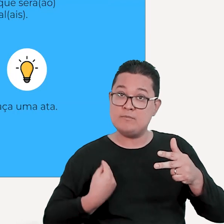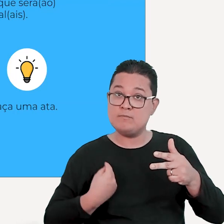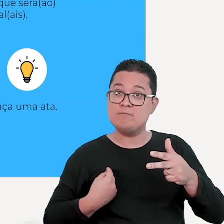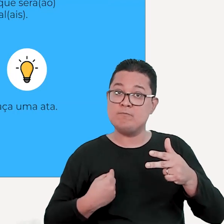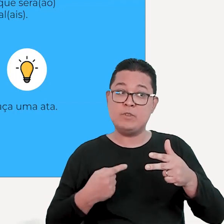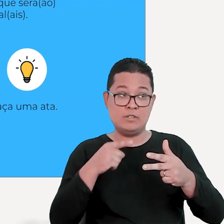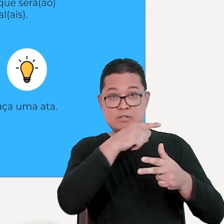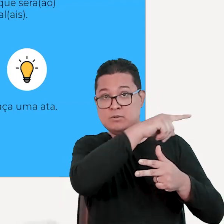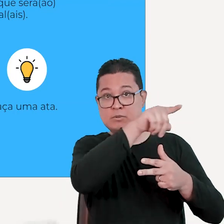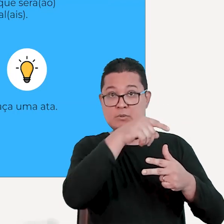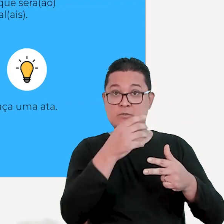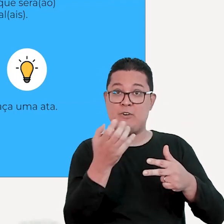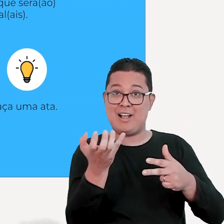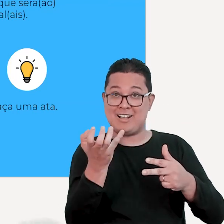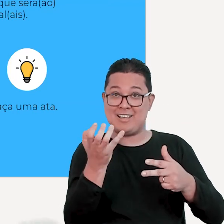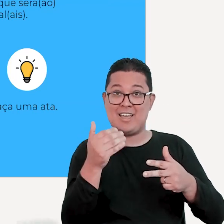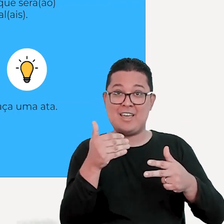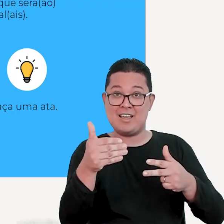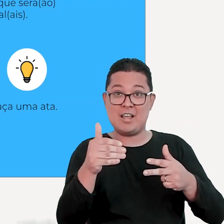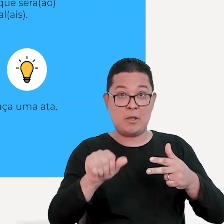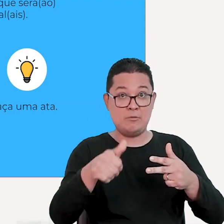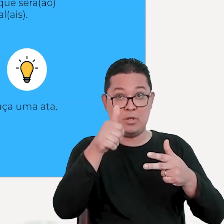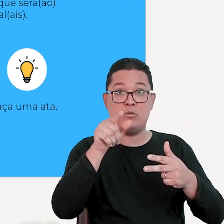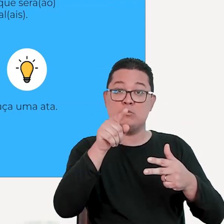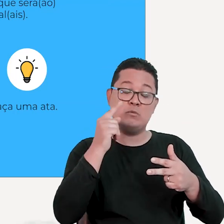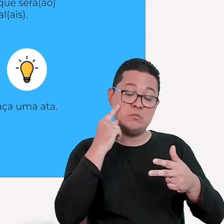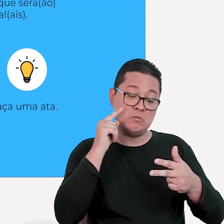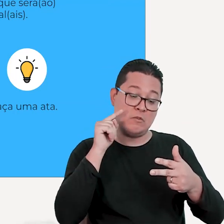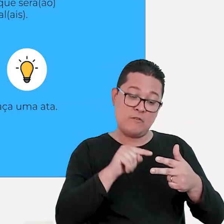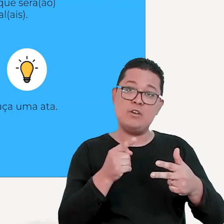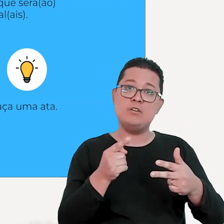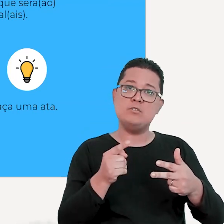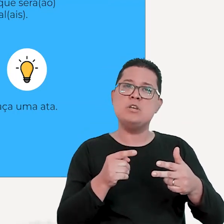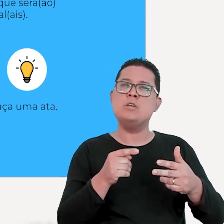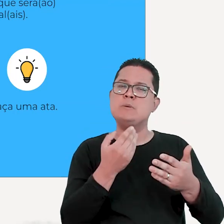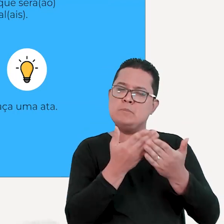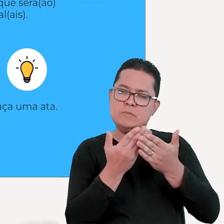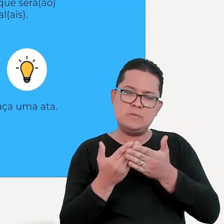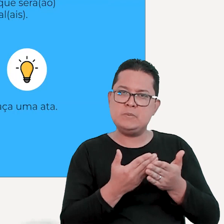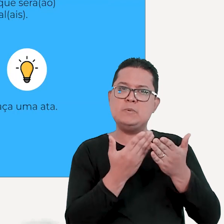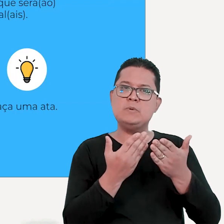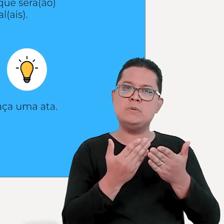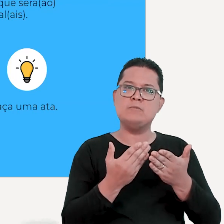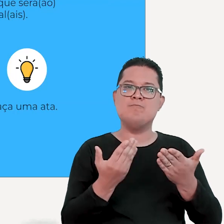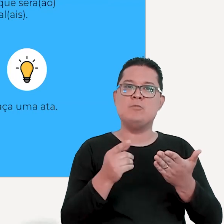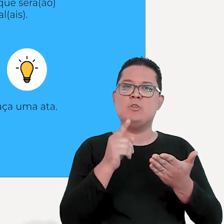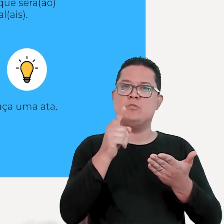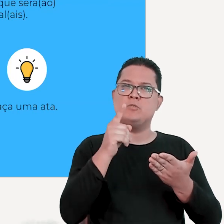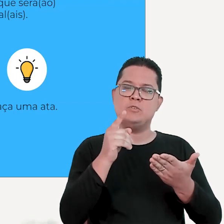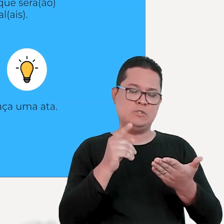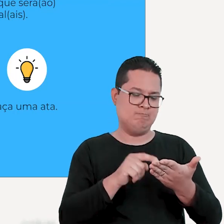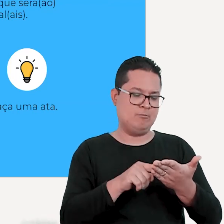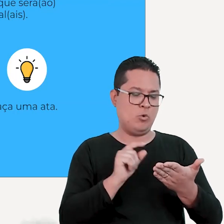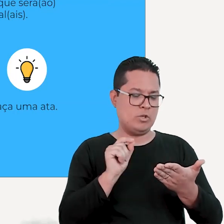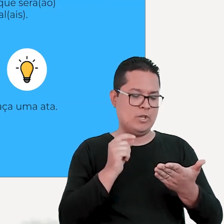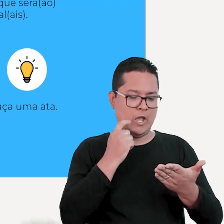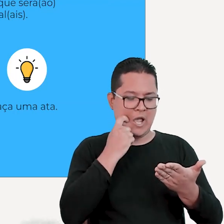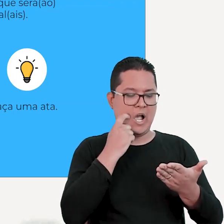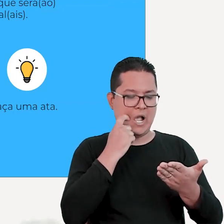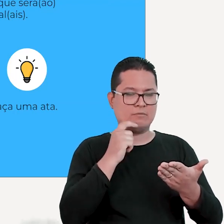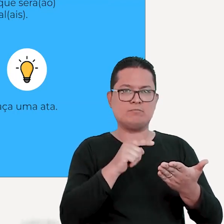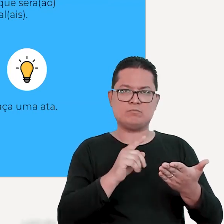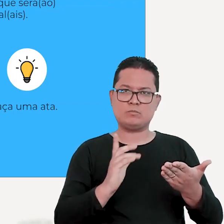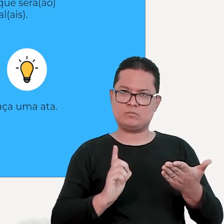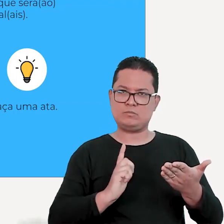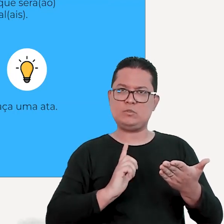ele funciona. Depois de ler e consumir todo esse material, anote todas as dúvidas. Se você não tem nenhum material por escrito